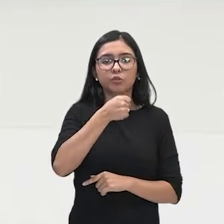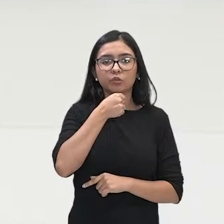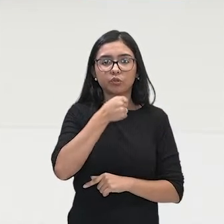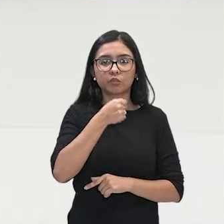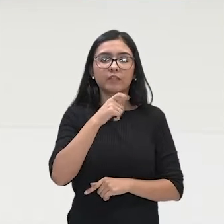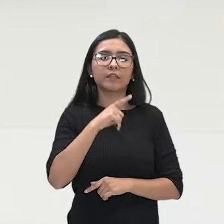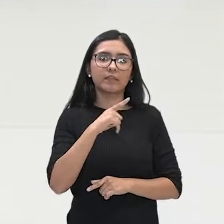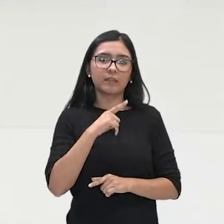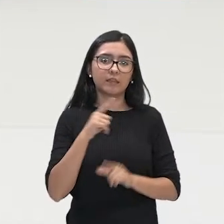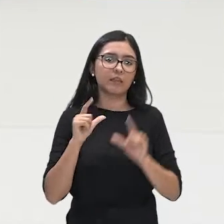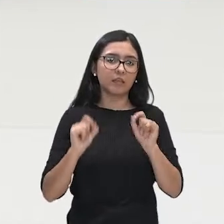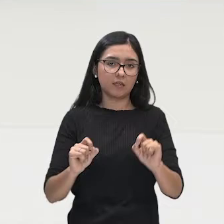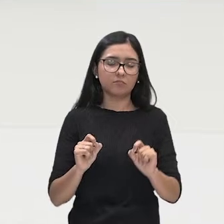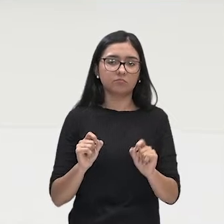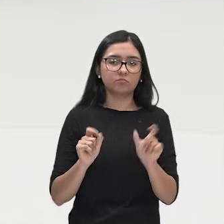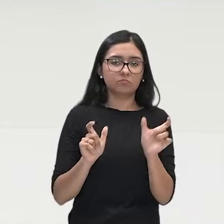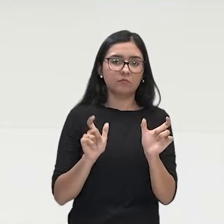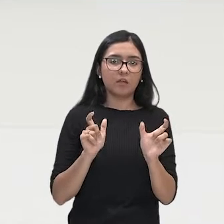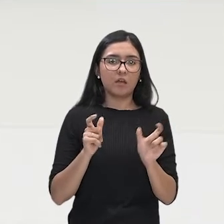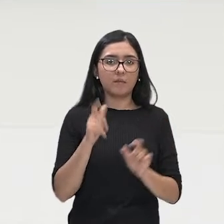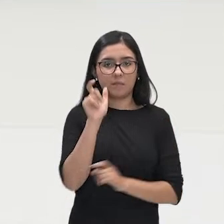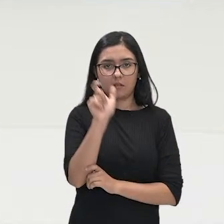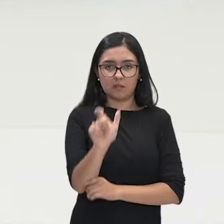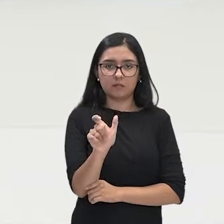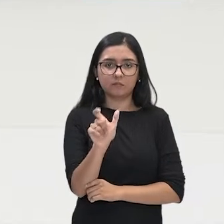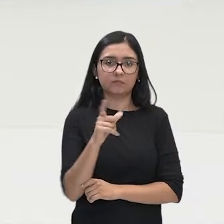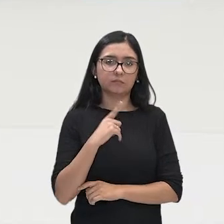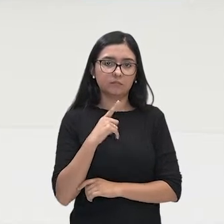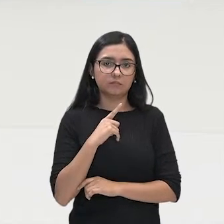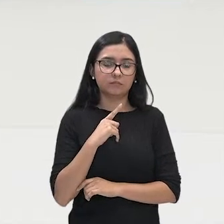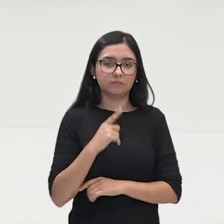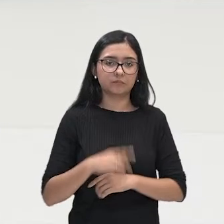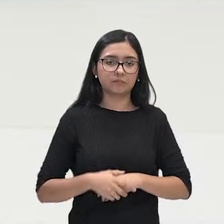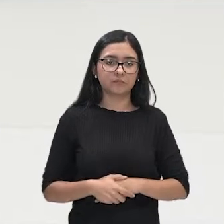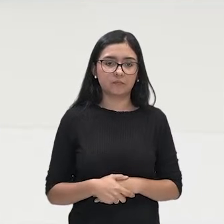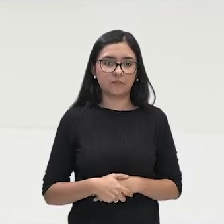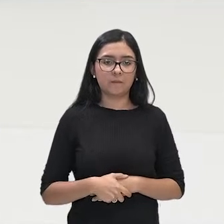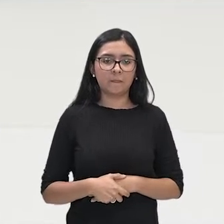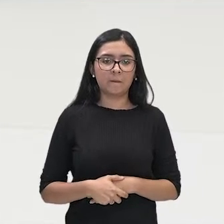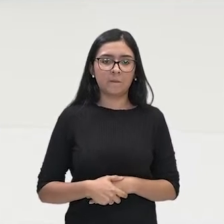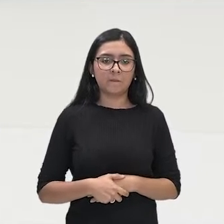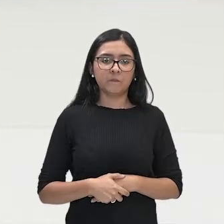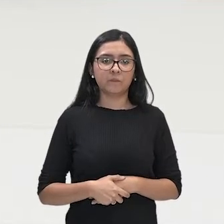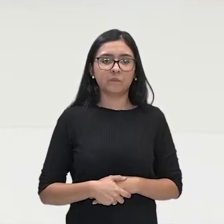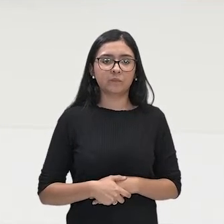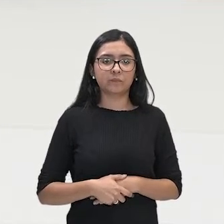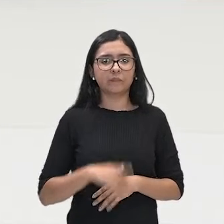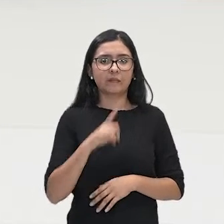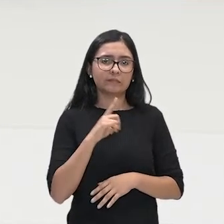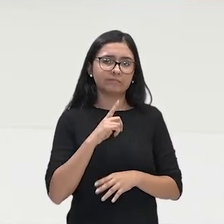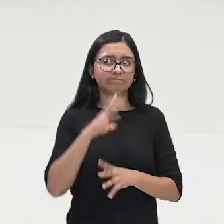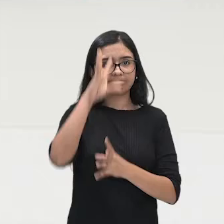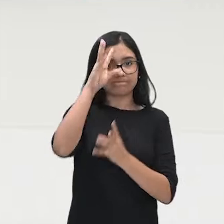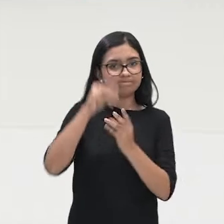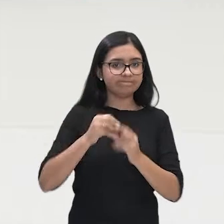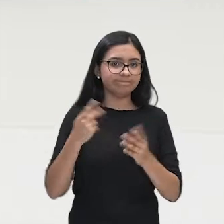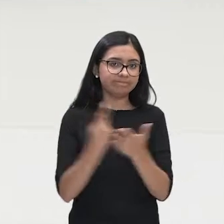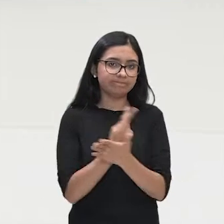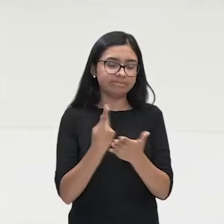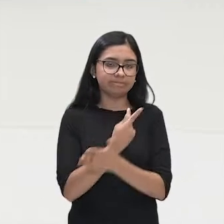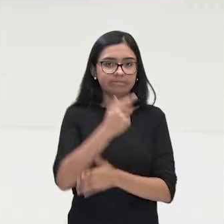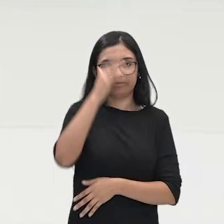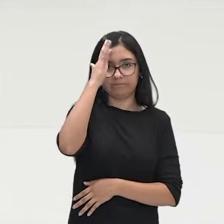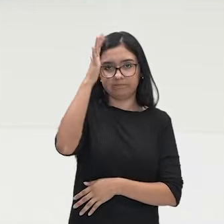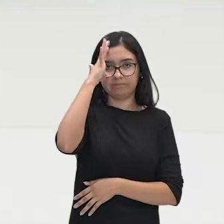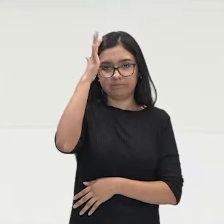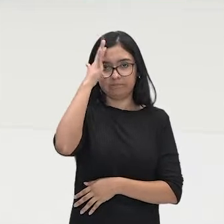sentido figurado. Por quê? Para não dar margem a diversas interpretações. Já imaginou